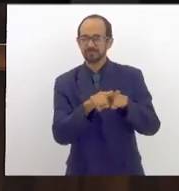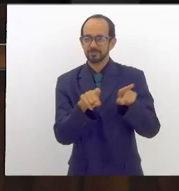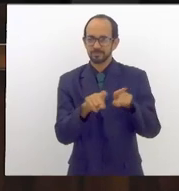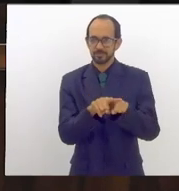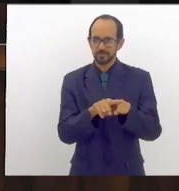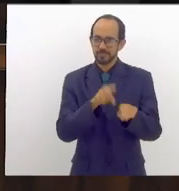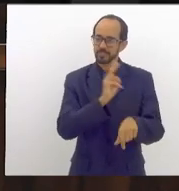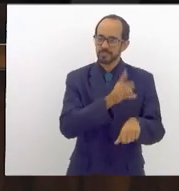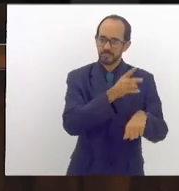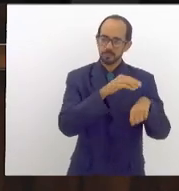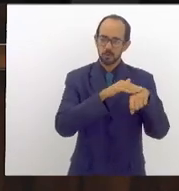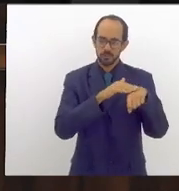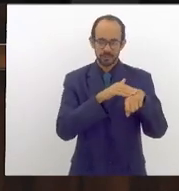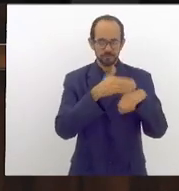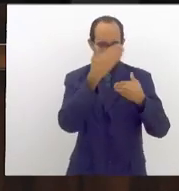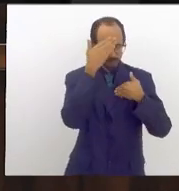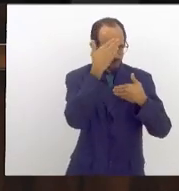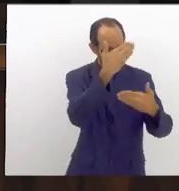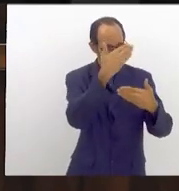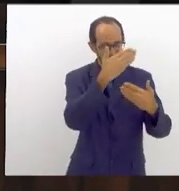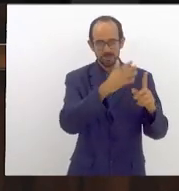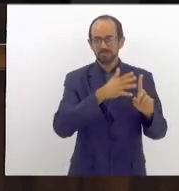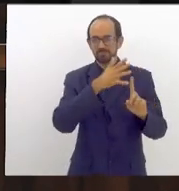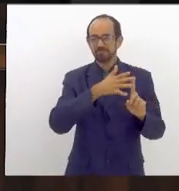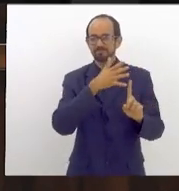muito muito obrigado pelas palavras